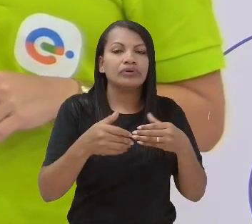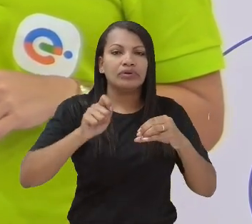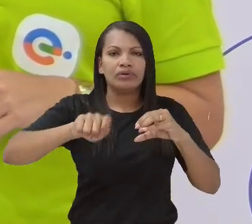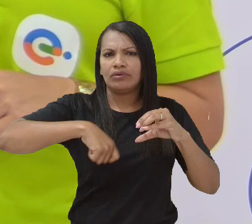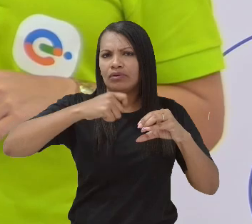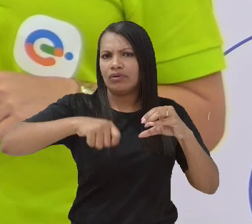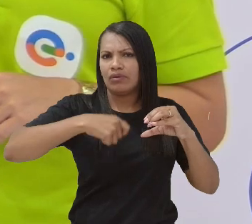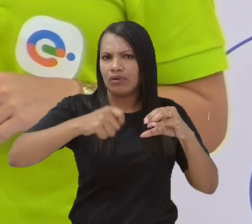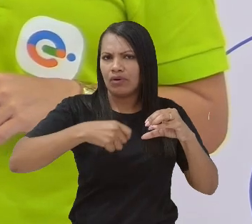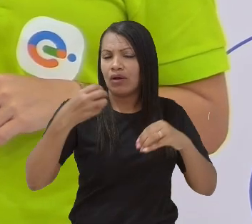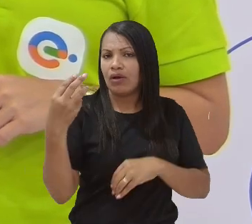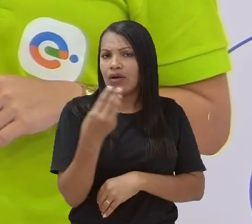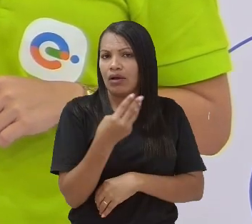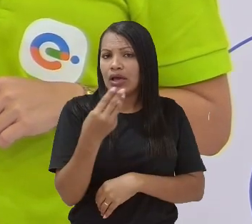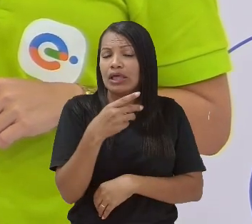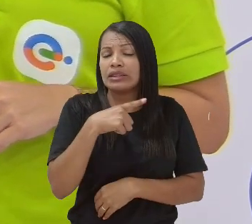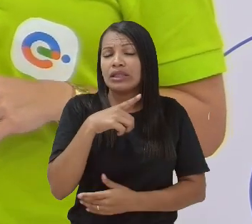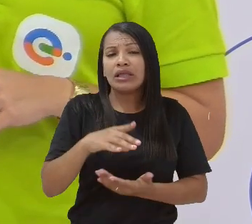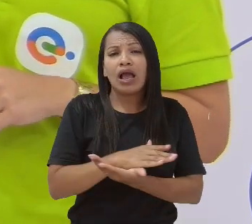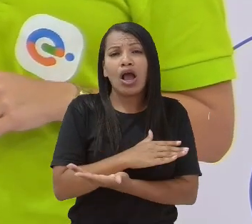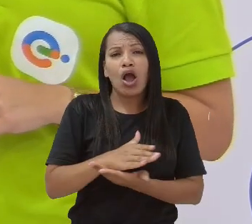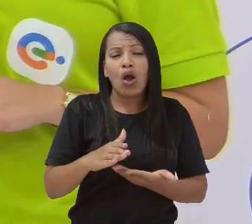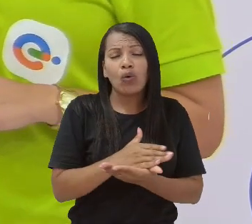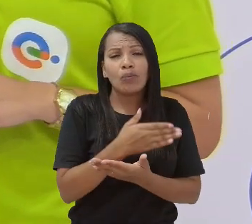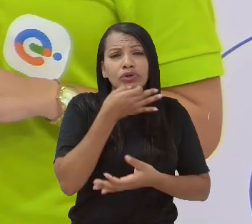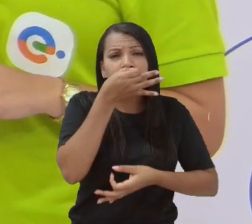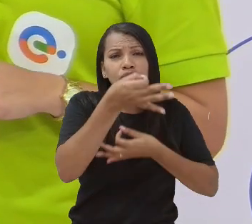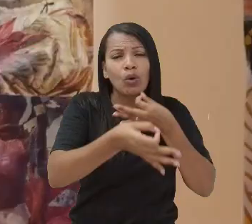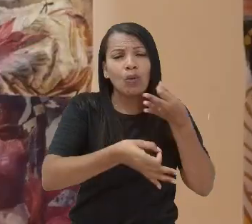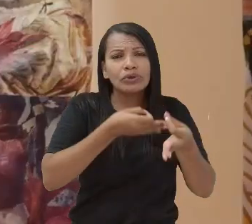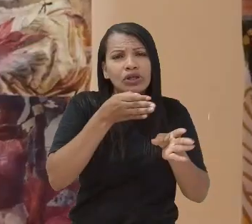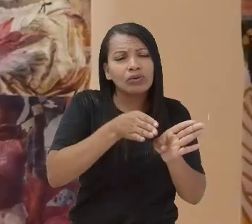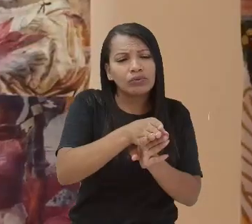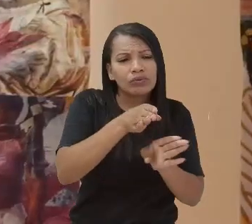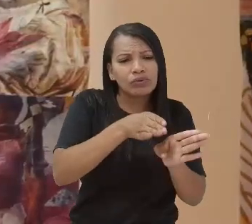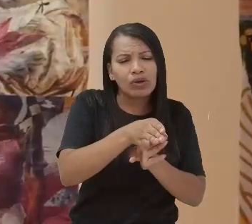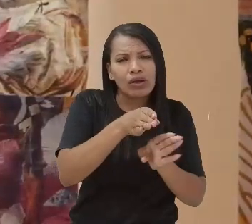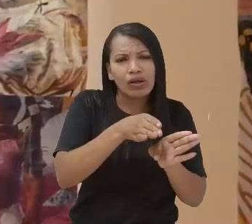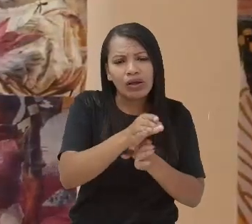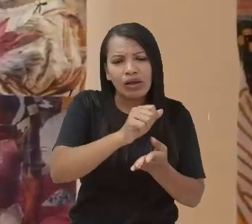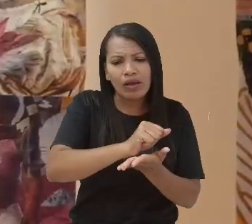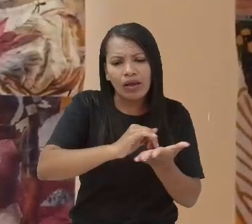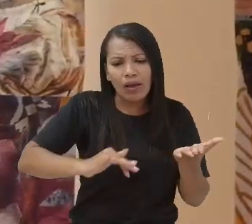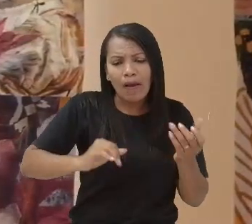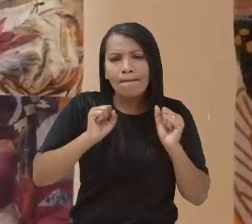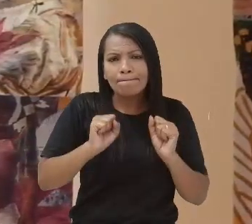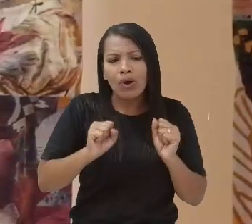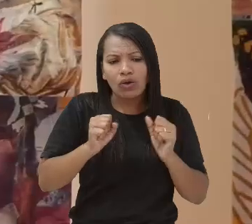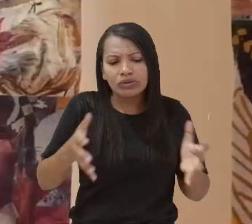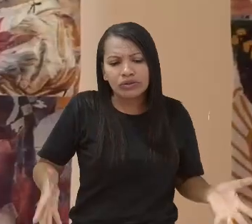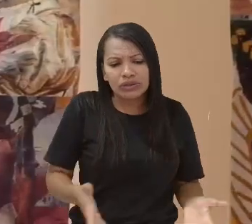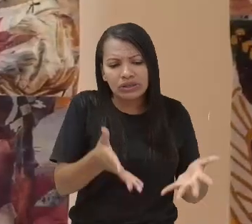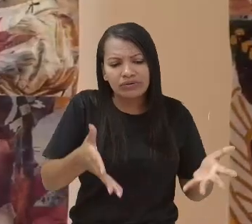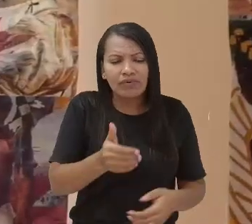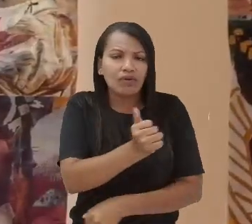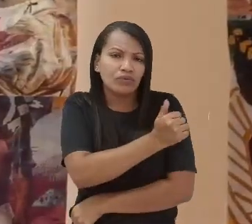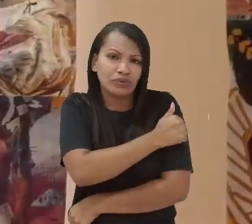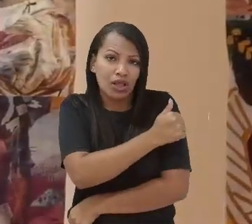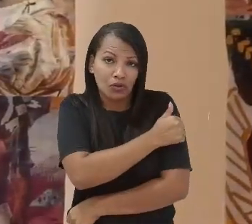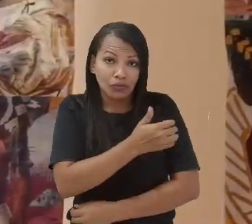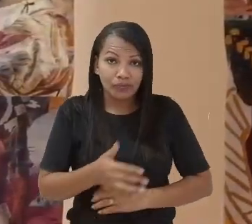vai trazer algumas sugestões de atividades de como podem ser trabalhados com os nossos estudantes. Vamos lá? Vamos